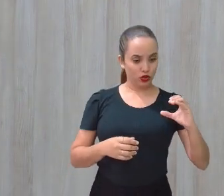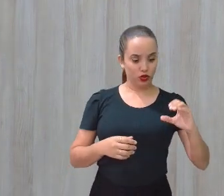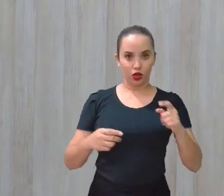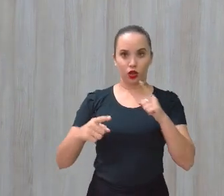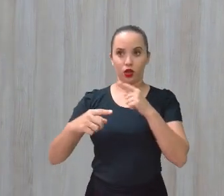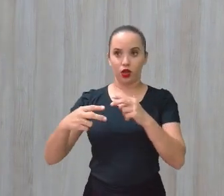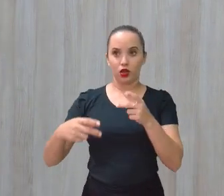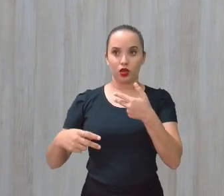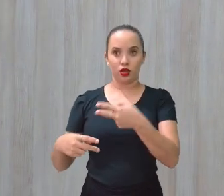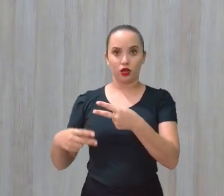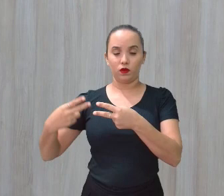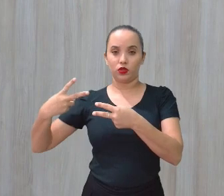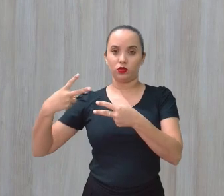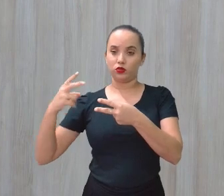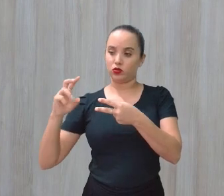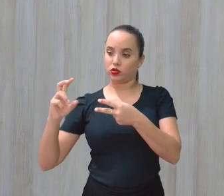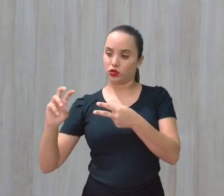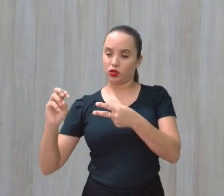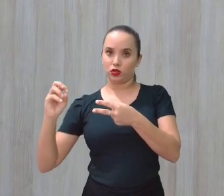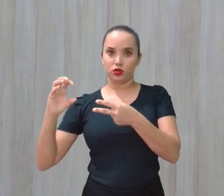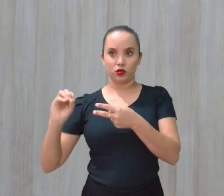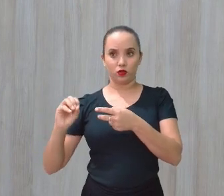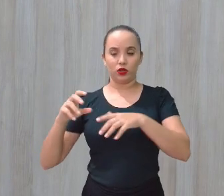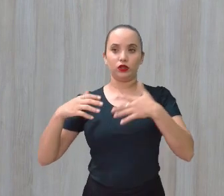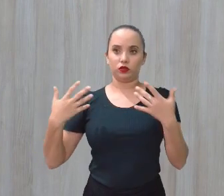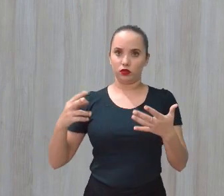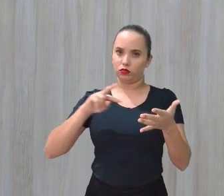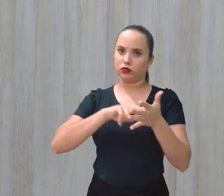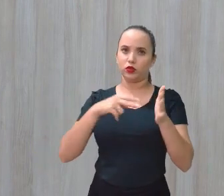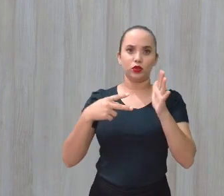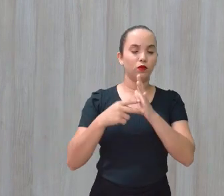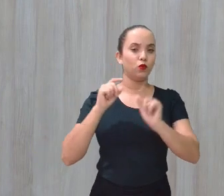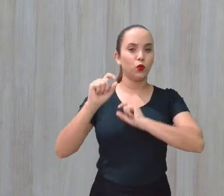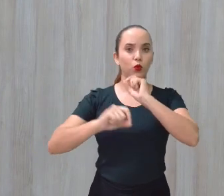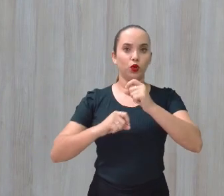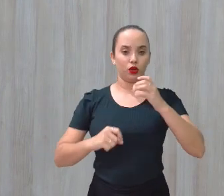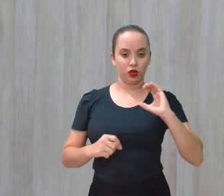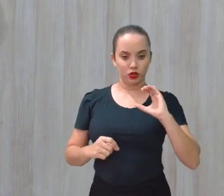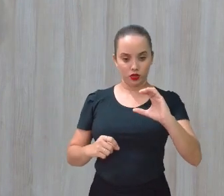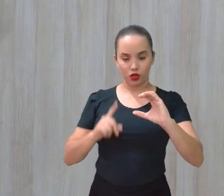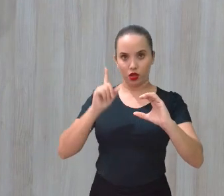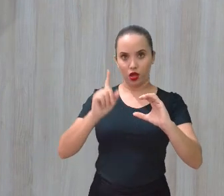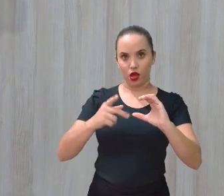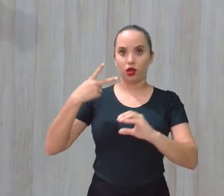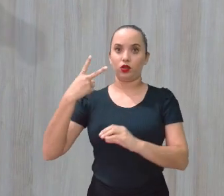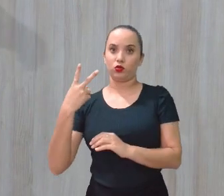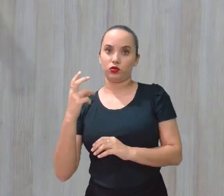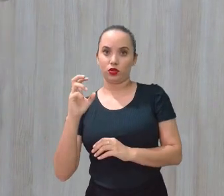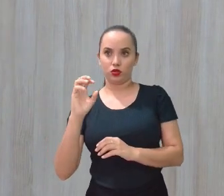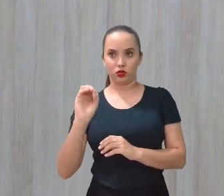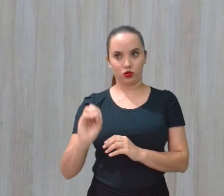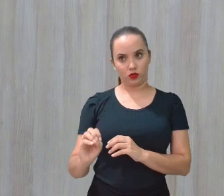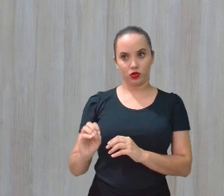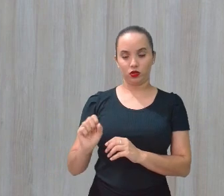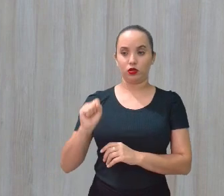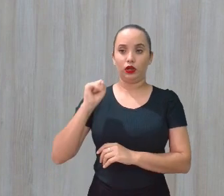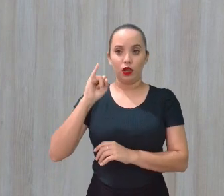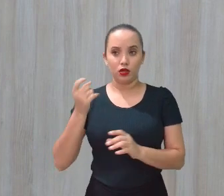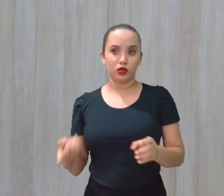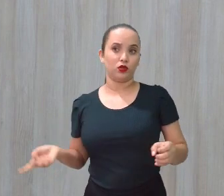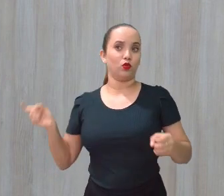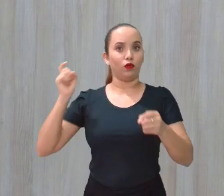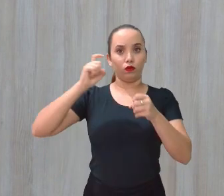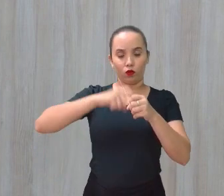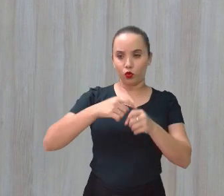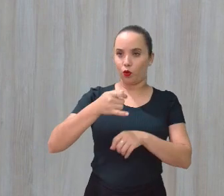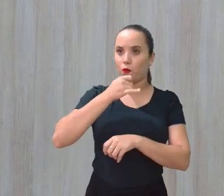o 250, ou seja, a letra C vale 250, e se a gente voltar lá para aquele exemplo da balança, significa que